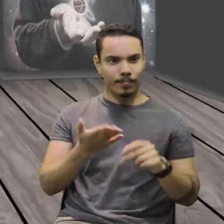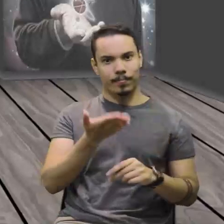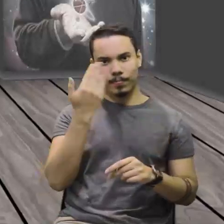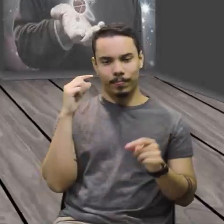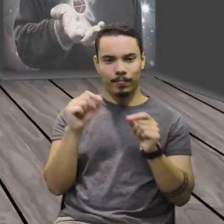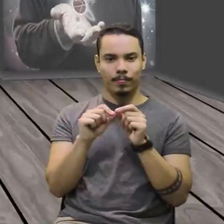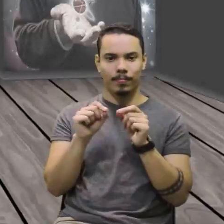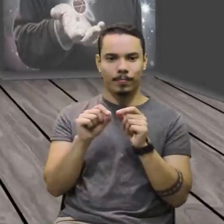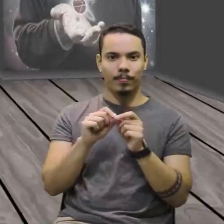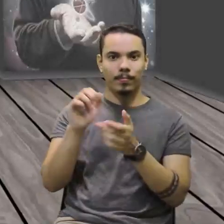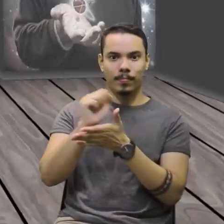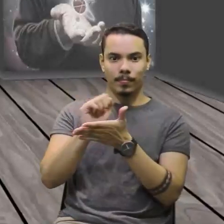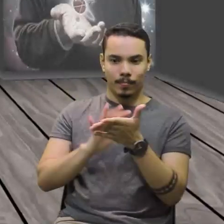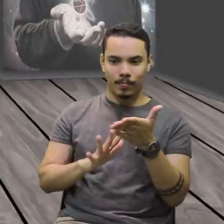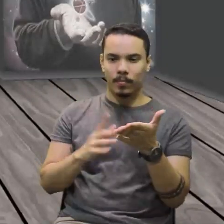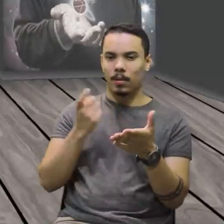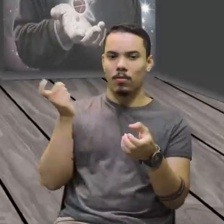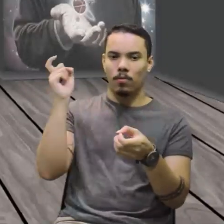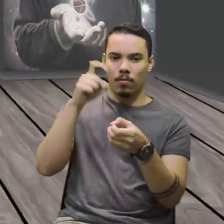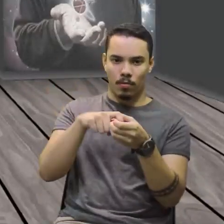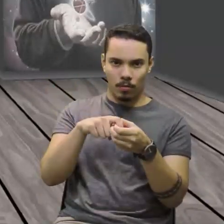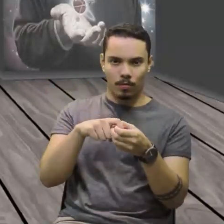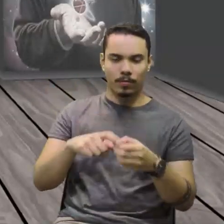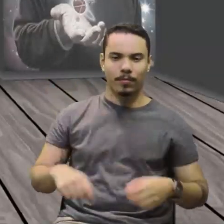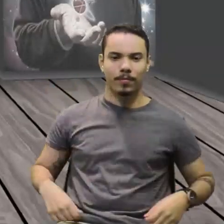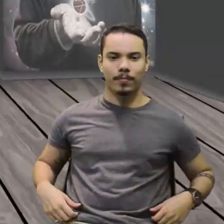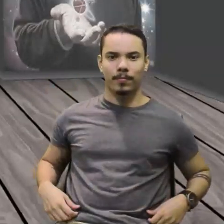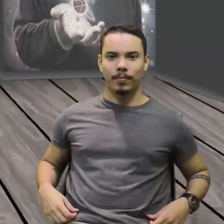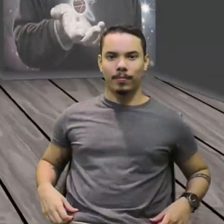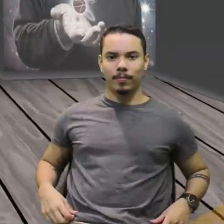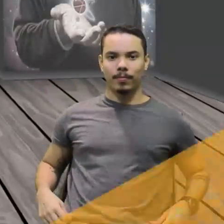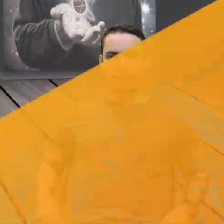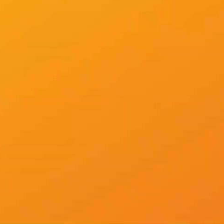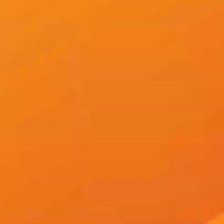agora faça as atividades que daqui a pouco a gente volta.